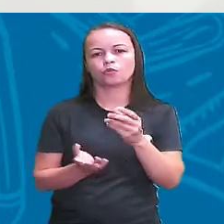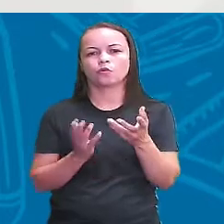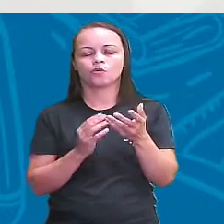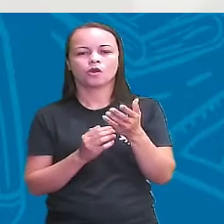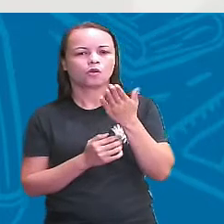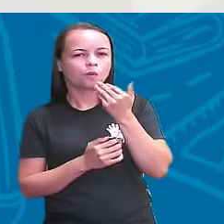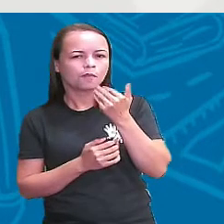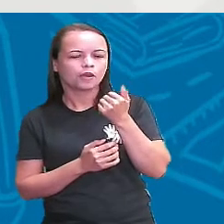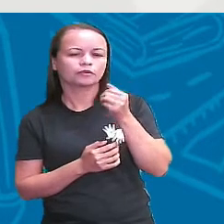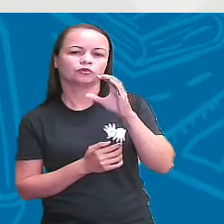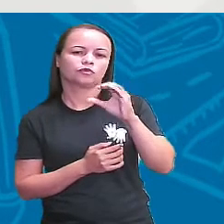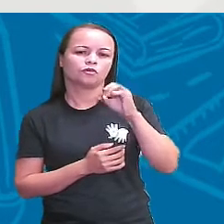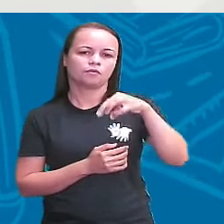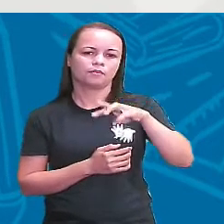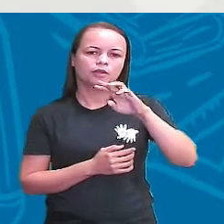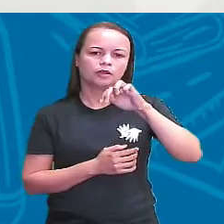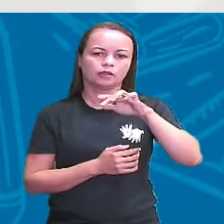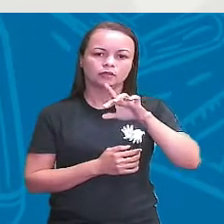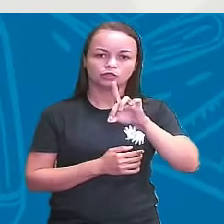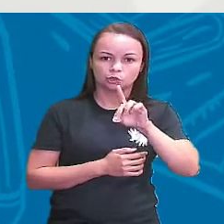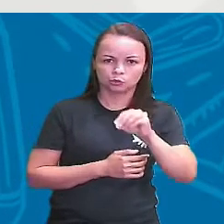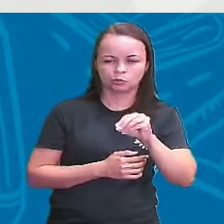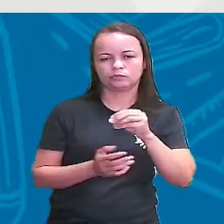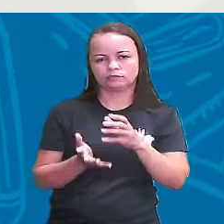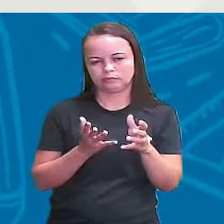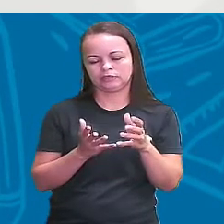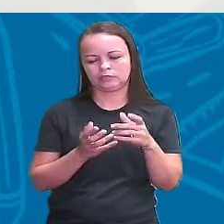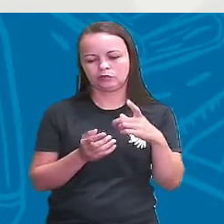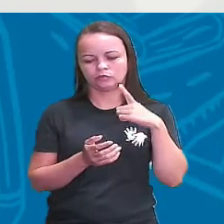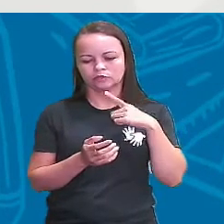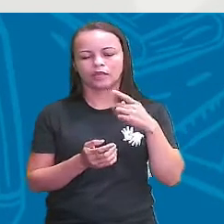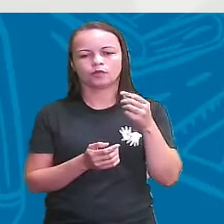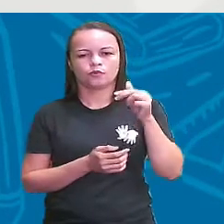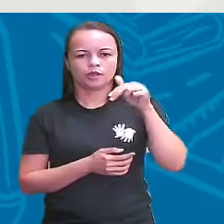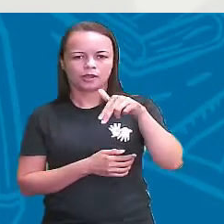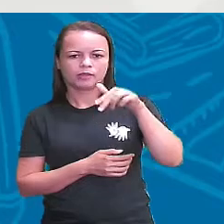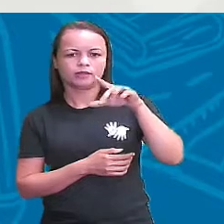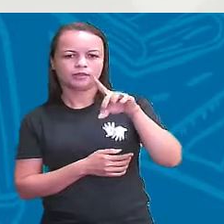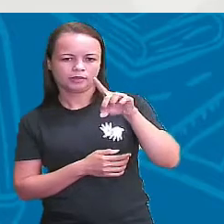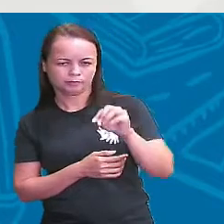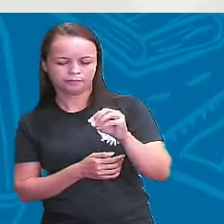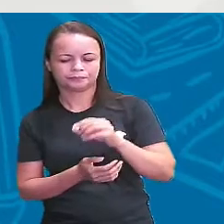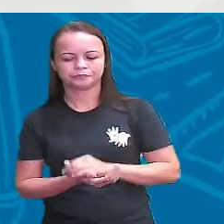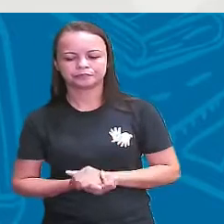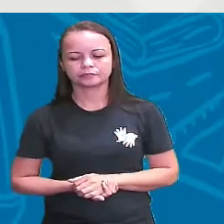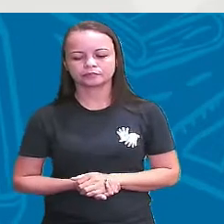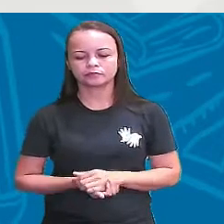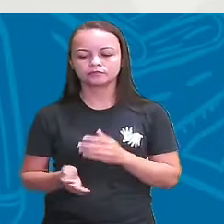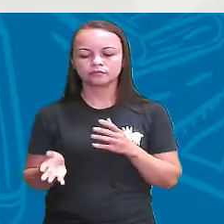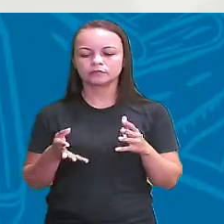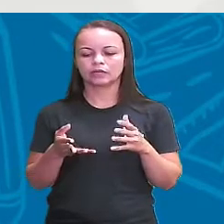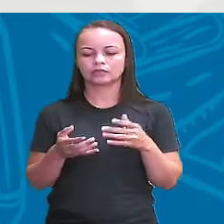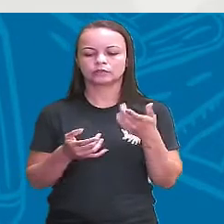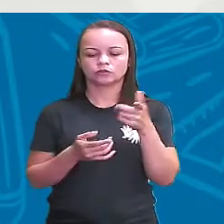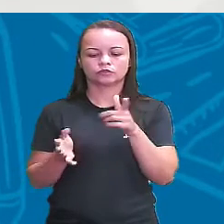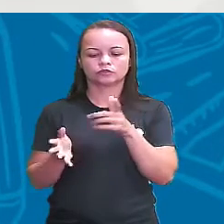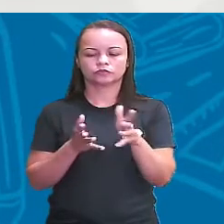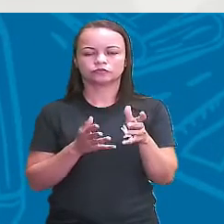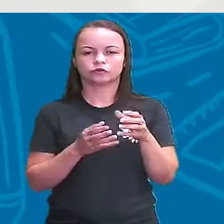segura o NDO, tá bom? Então, eu tenho, ó. Vou a darle